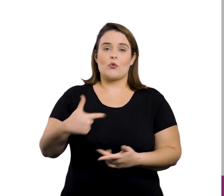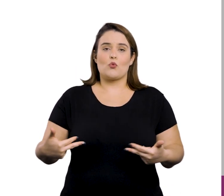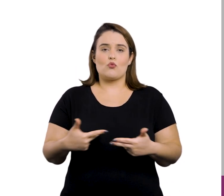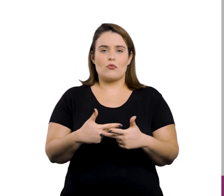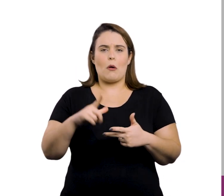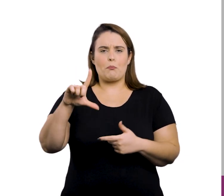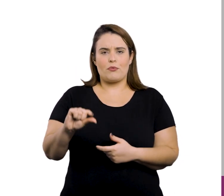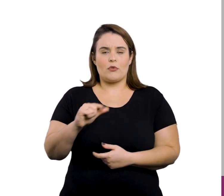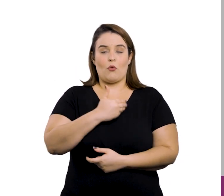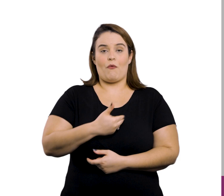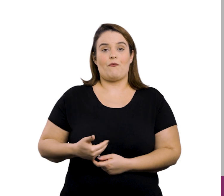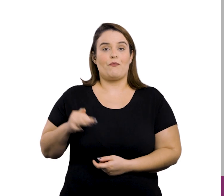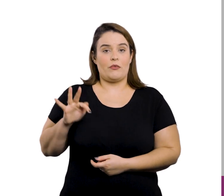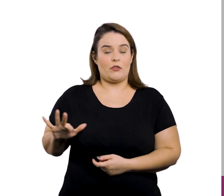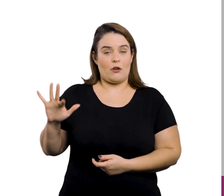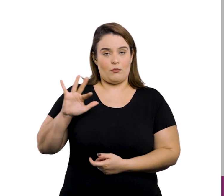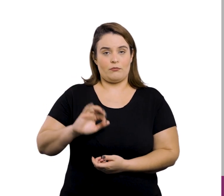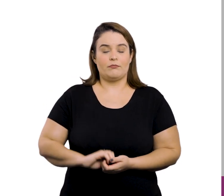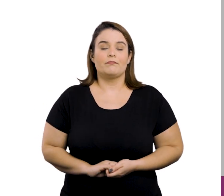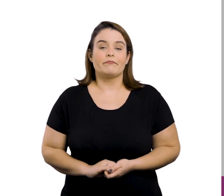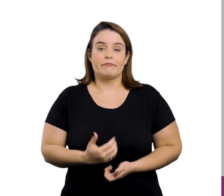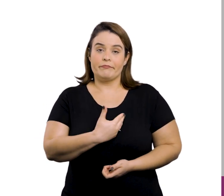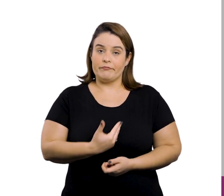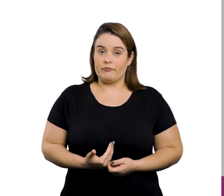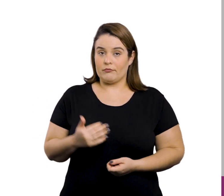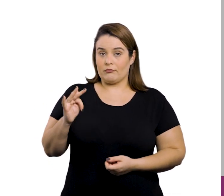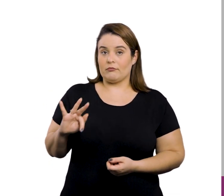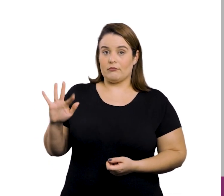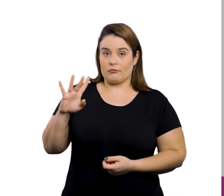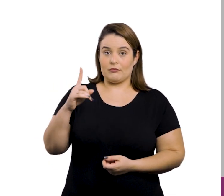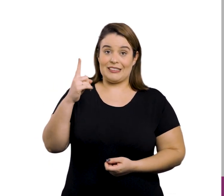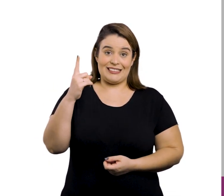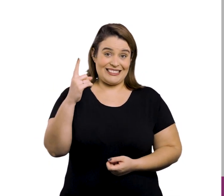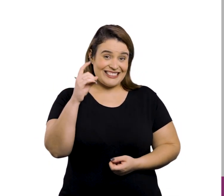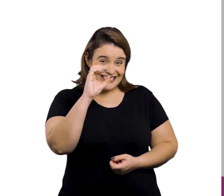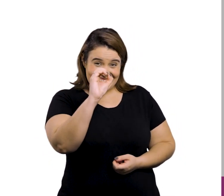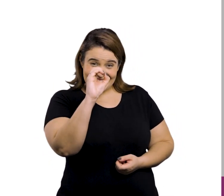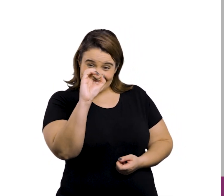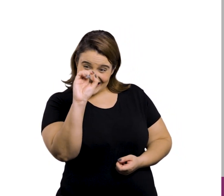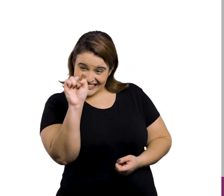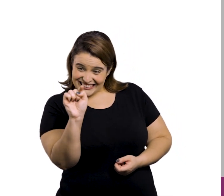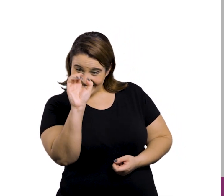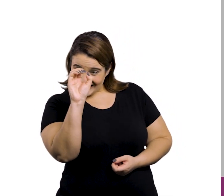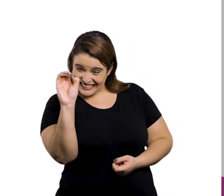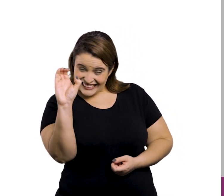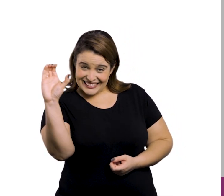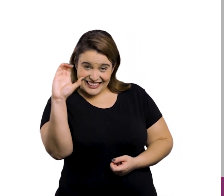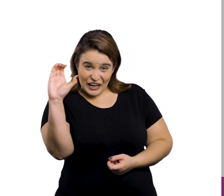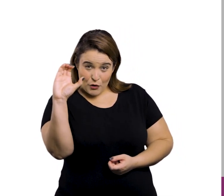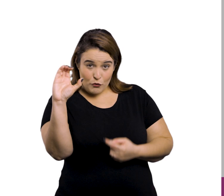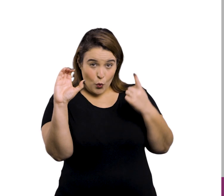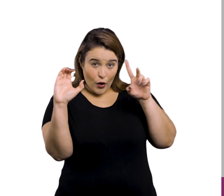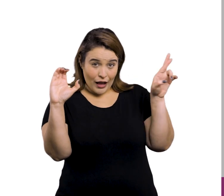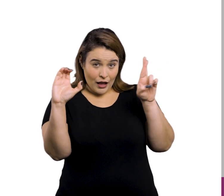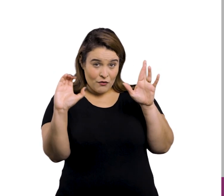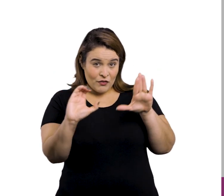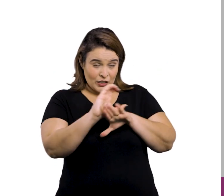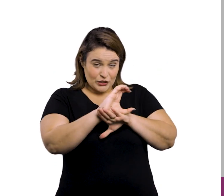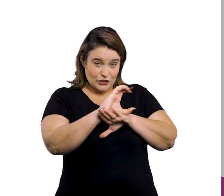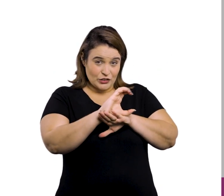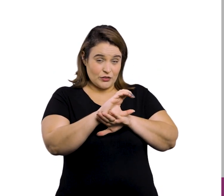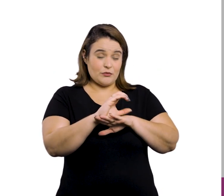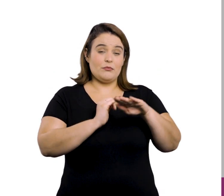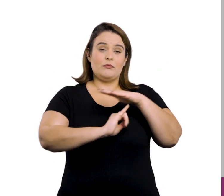bem menos recursos do governo federal. O governo federal dá 10 centavos a cada R$ 1 investido na